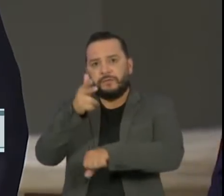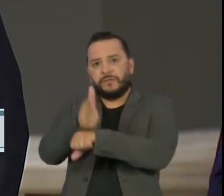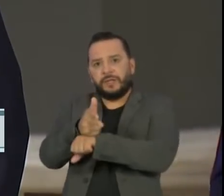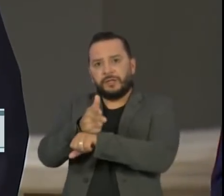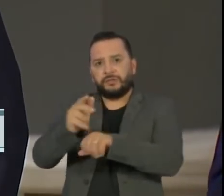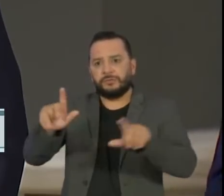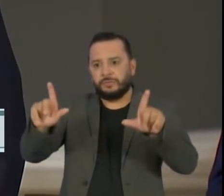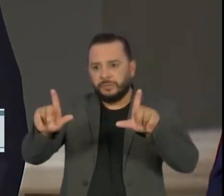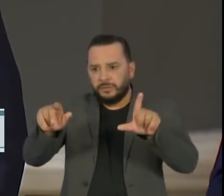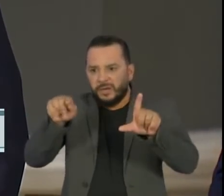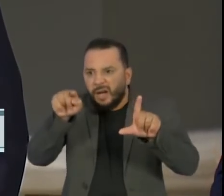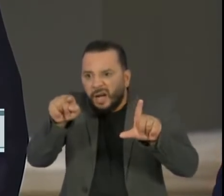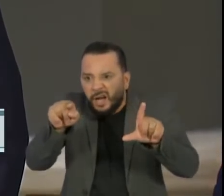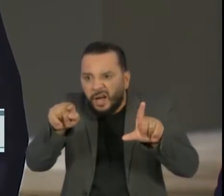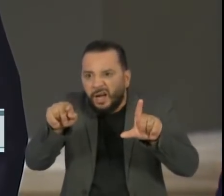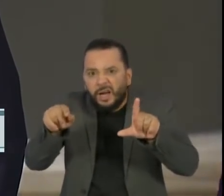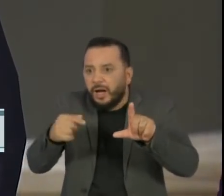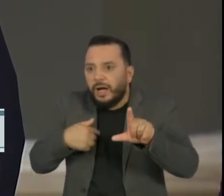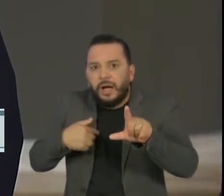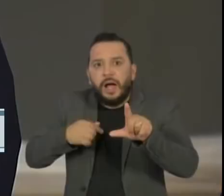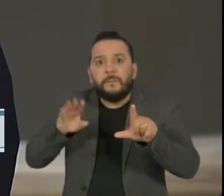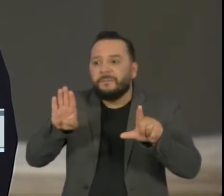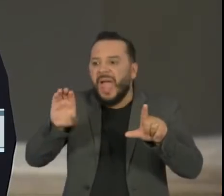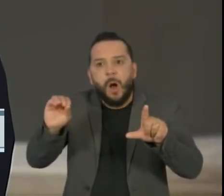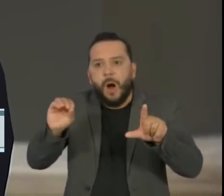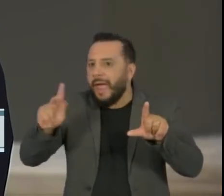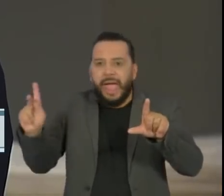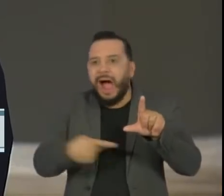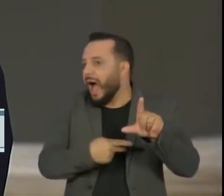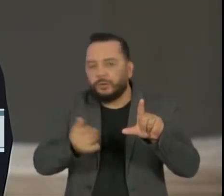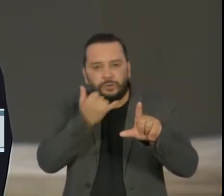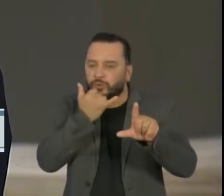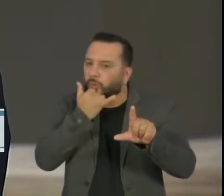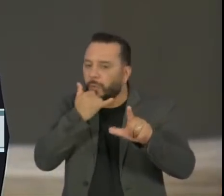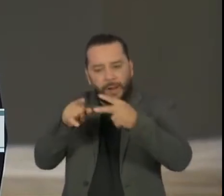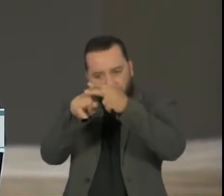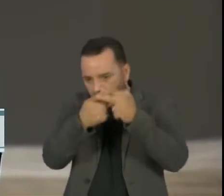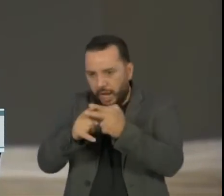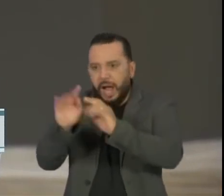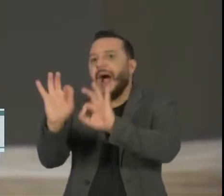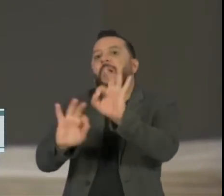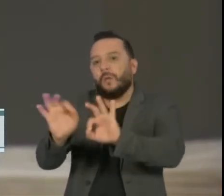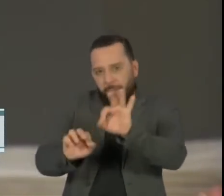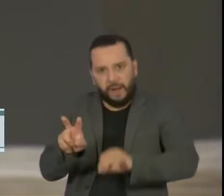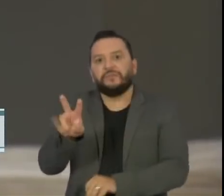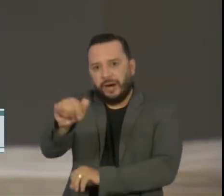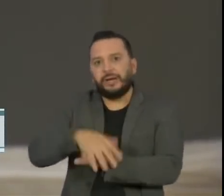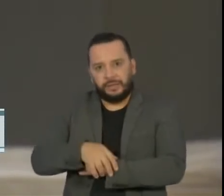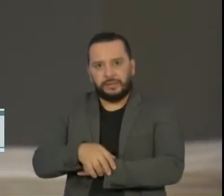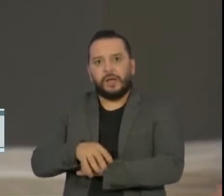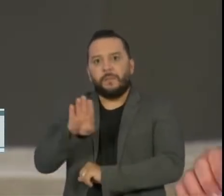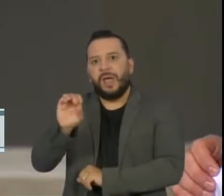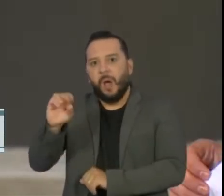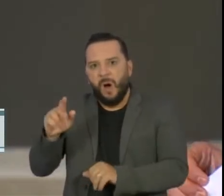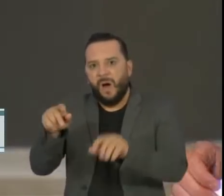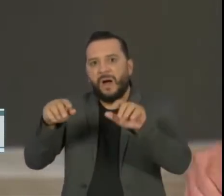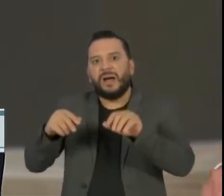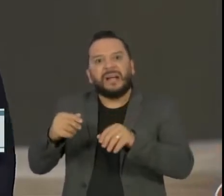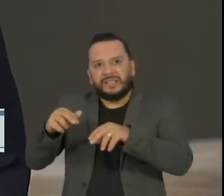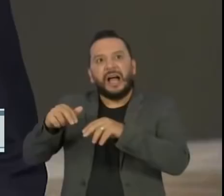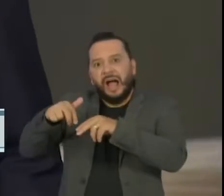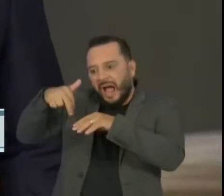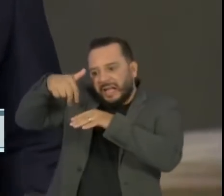seu boletim. E, em cima disso, vamos trabalhar e corrigir. Não há complacência com o erro. Muito